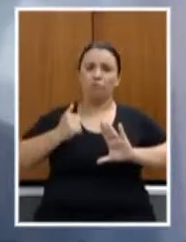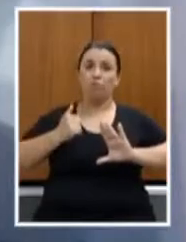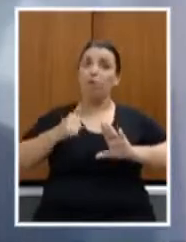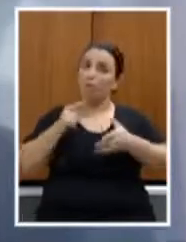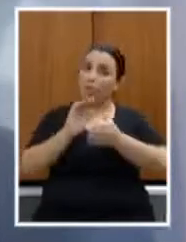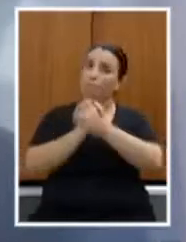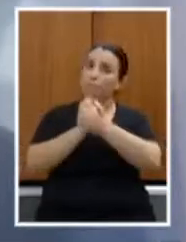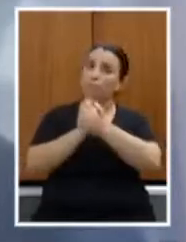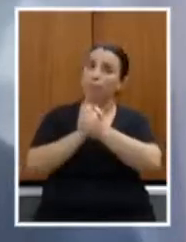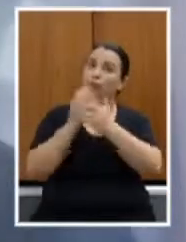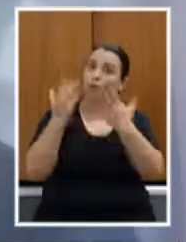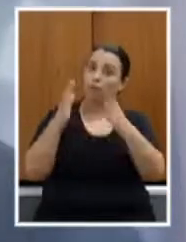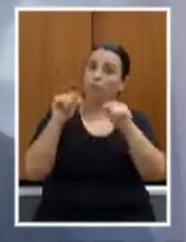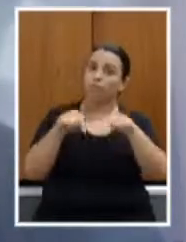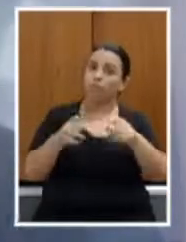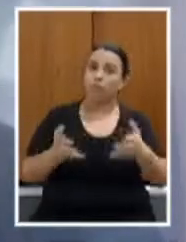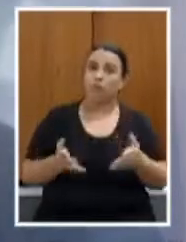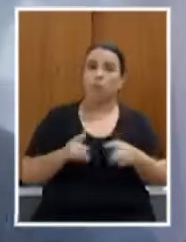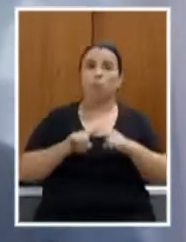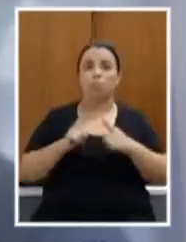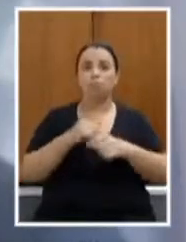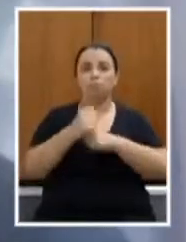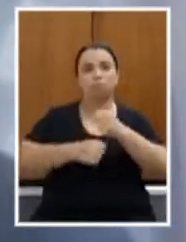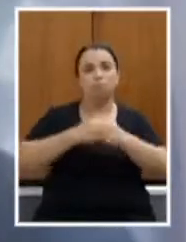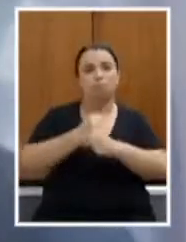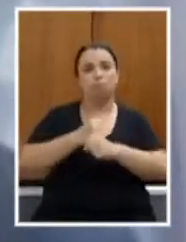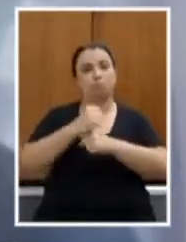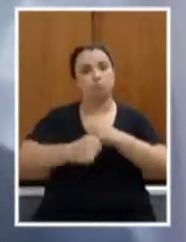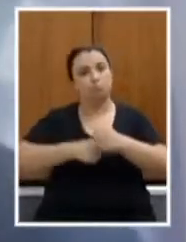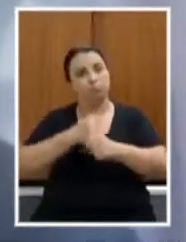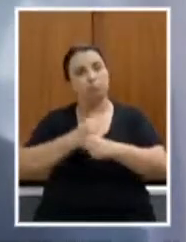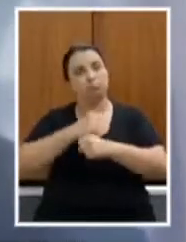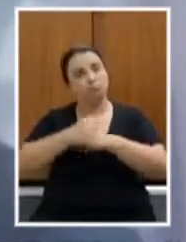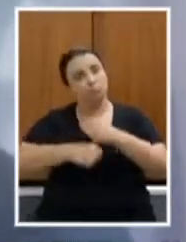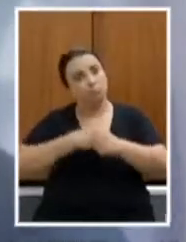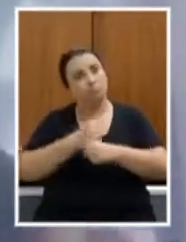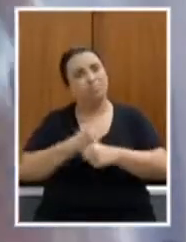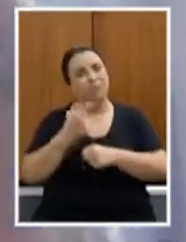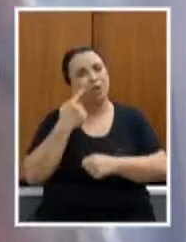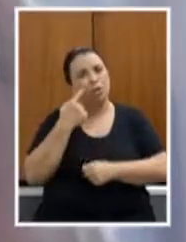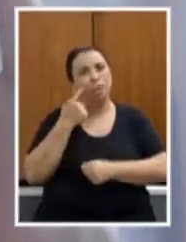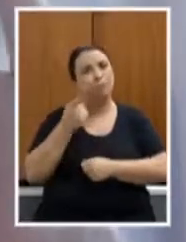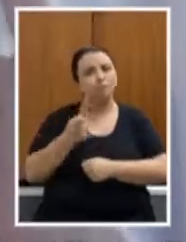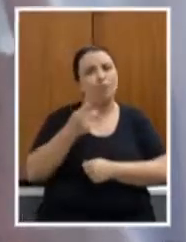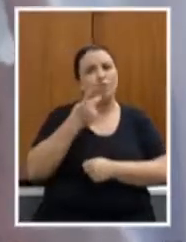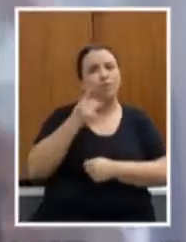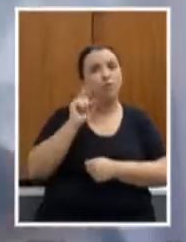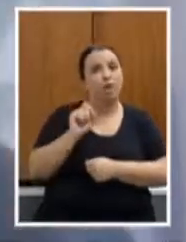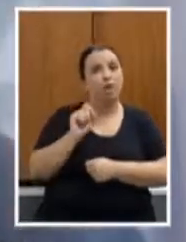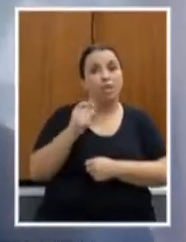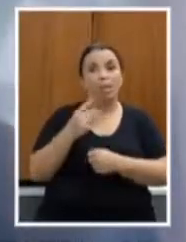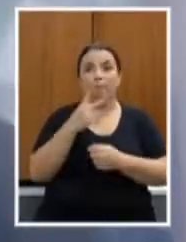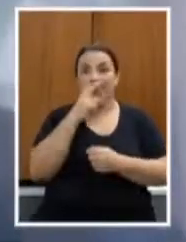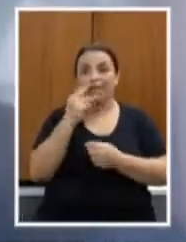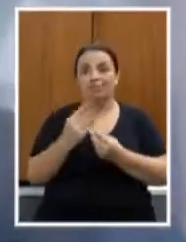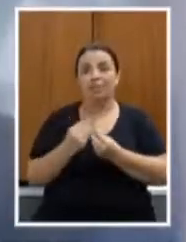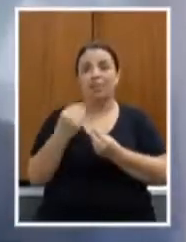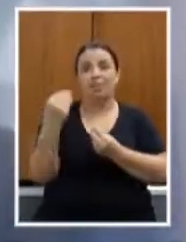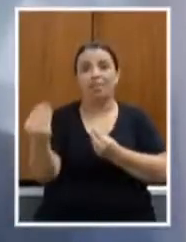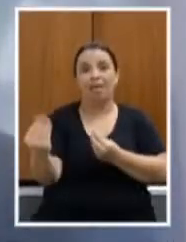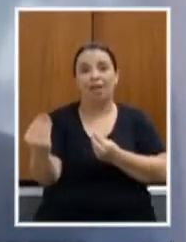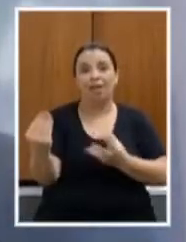isso. Mas a cada ano que passa, eu tenho dito que é dar com a mão e tirar com a